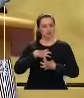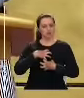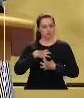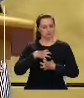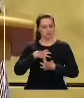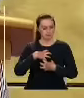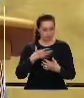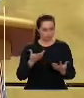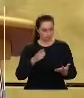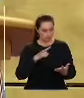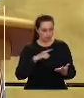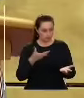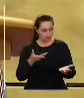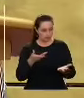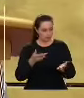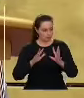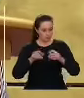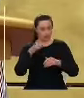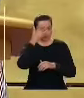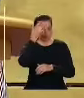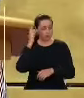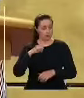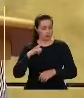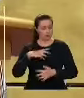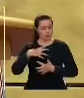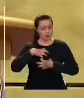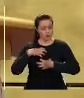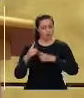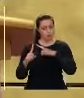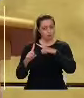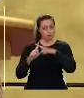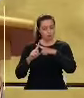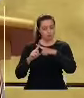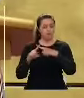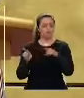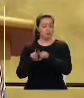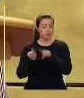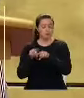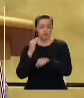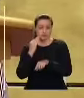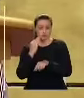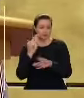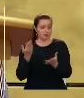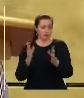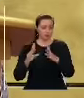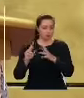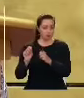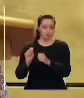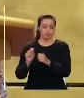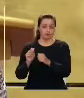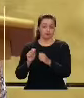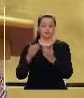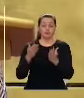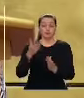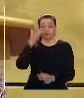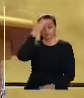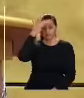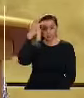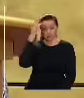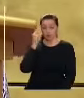assim? Todo mundo tem as suas virtudes, tem os seus defeitos. Então, a pessoa que tem bons